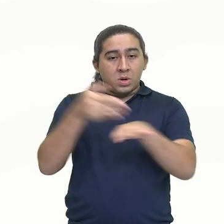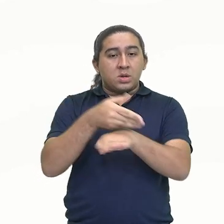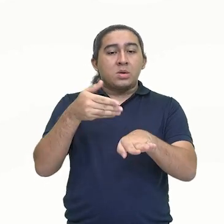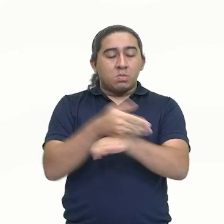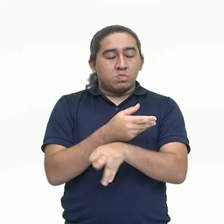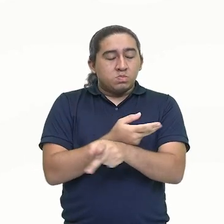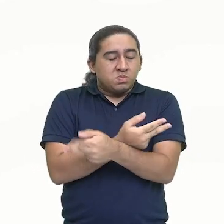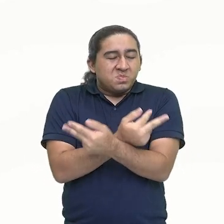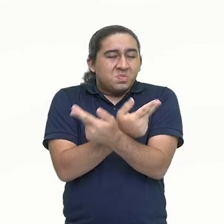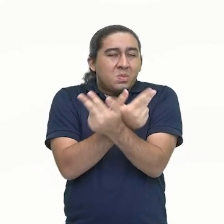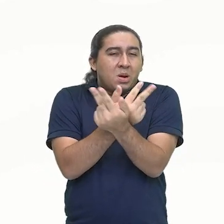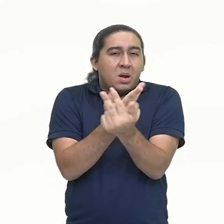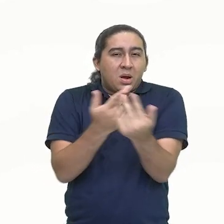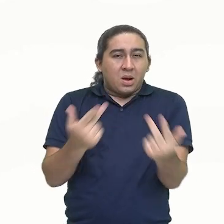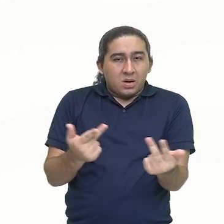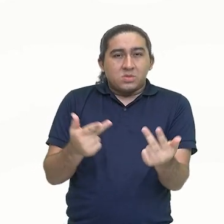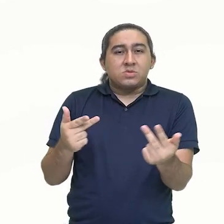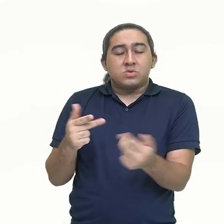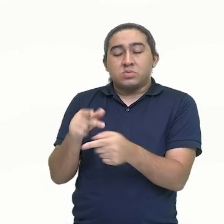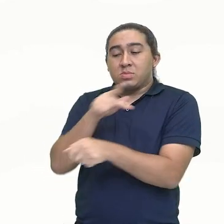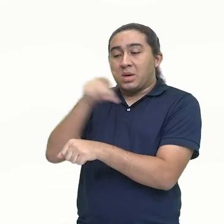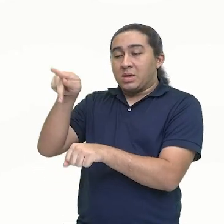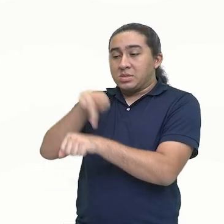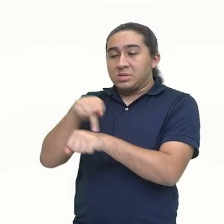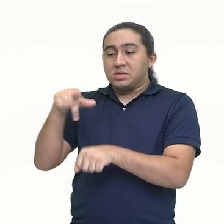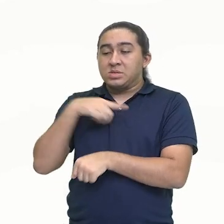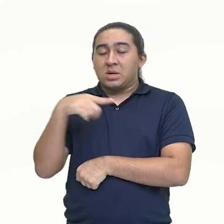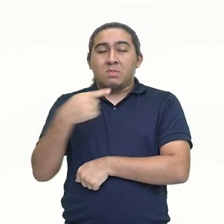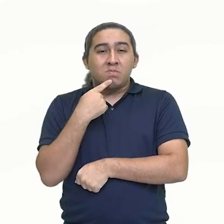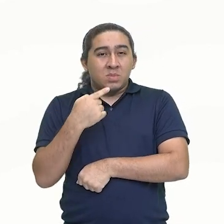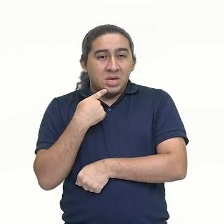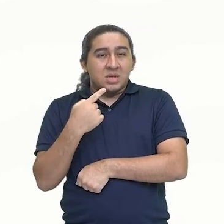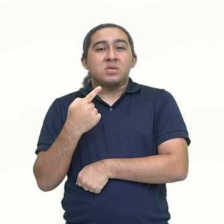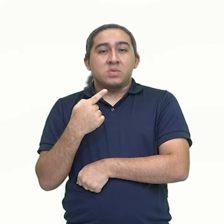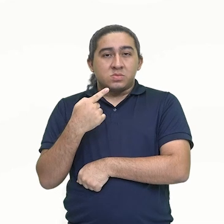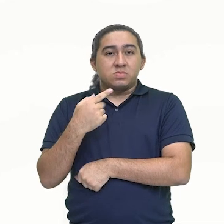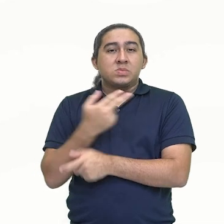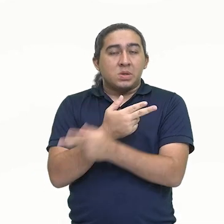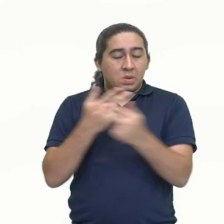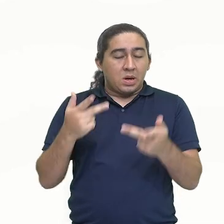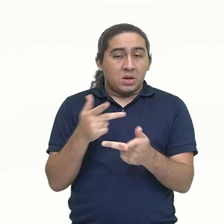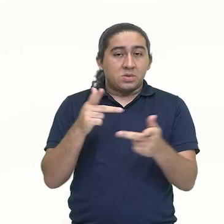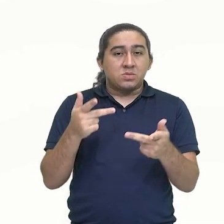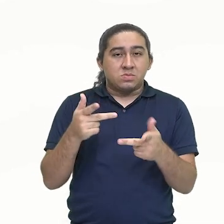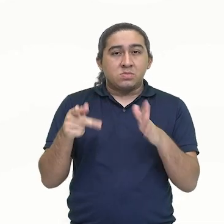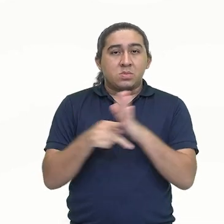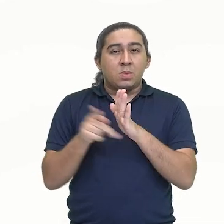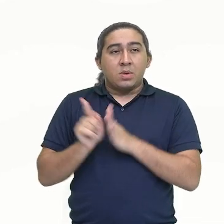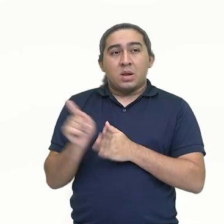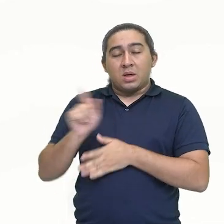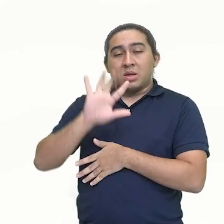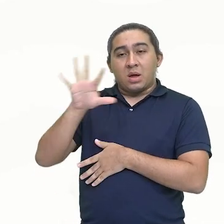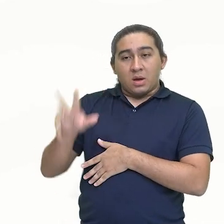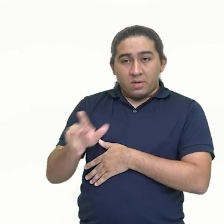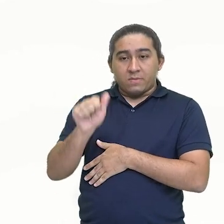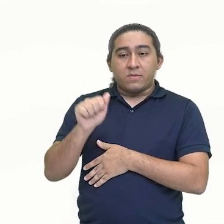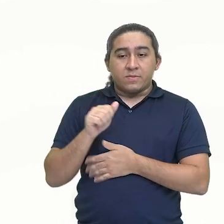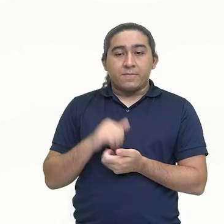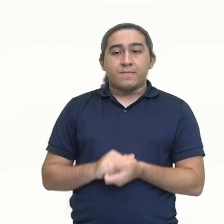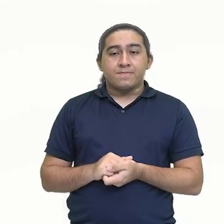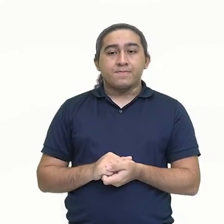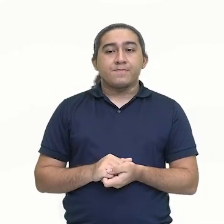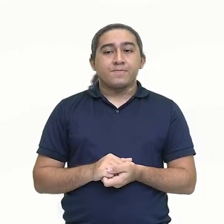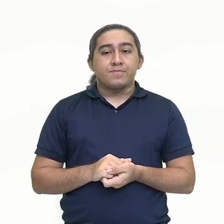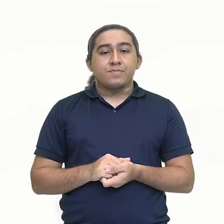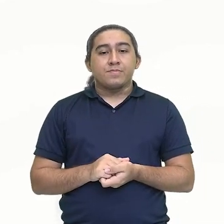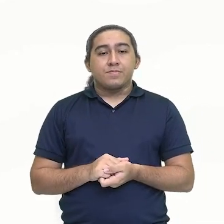imigrantes de origem síria, iraquiana, afegã, de várias partes aí do continente africano, entrando